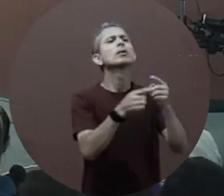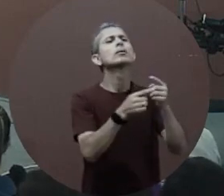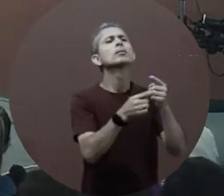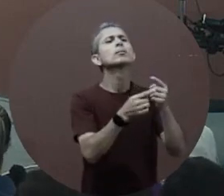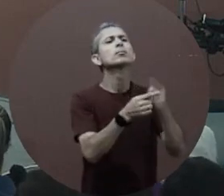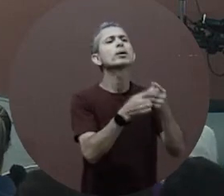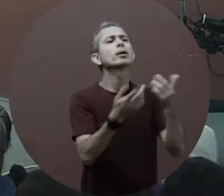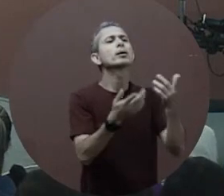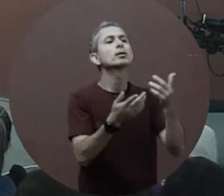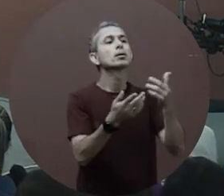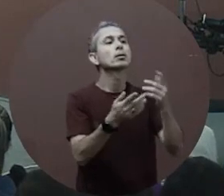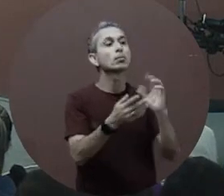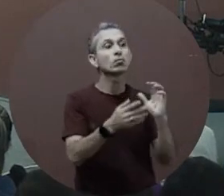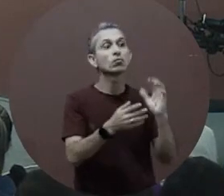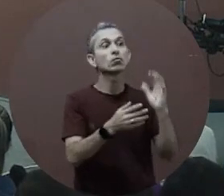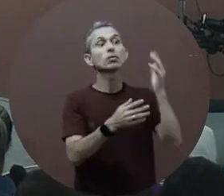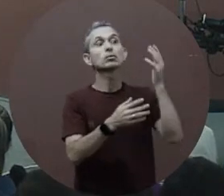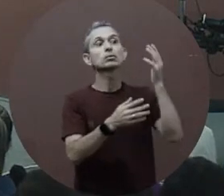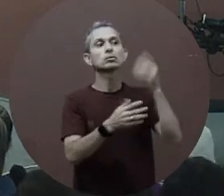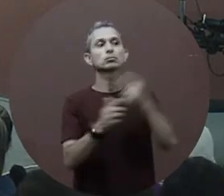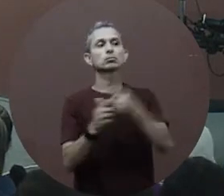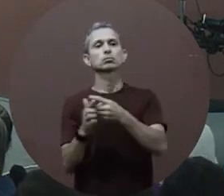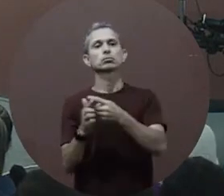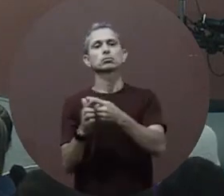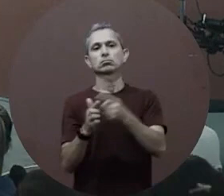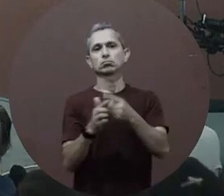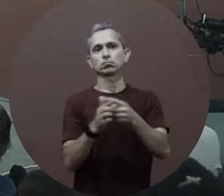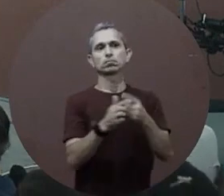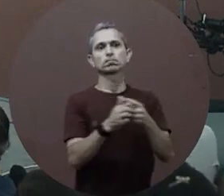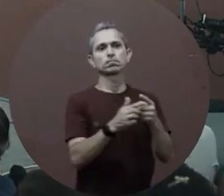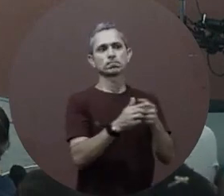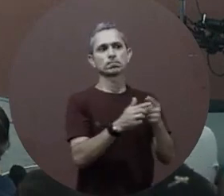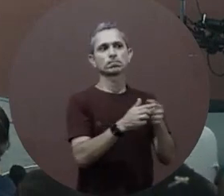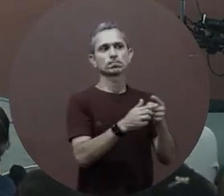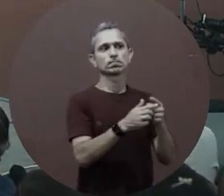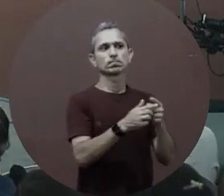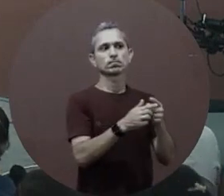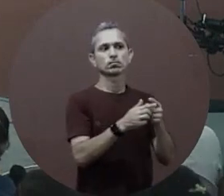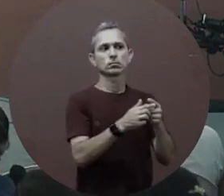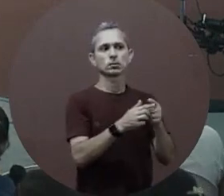Vão vir dificuldades. Mas você precisa permanecer firme.